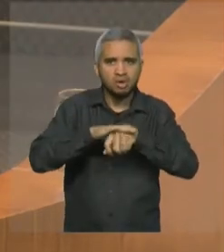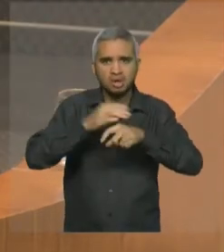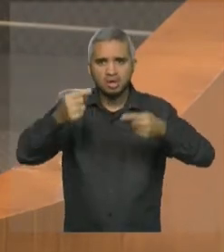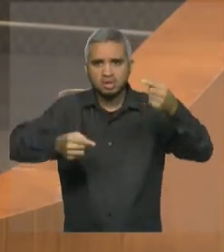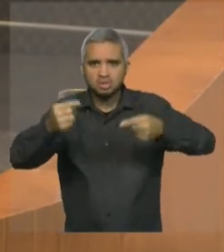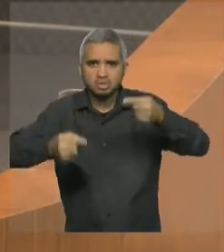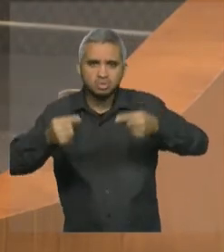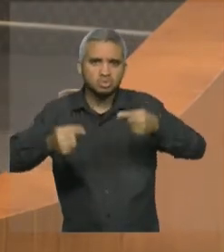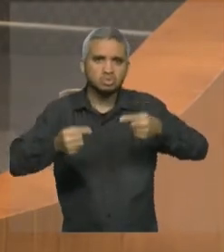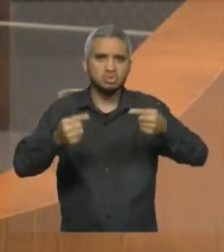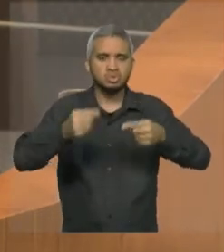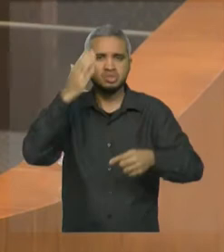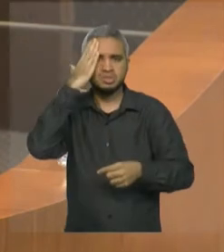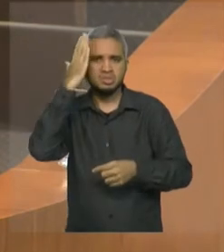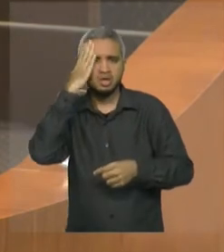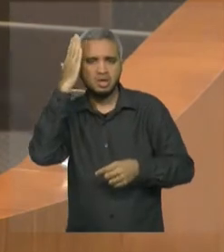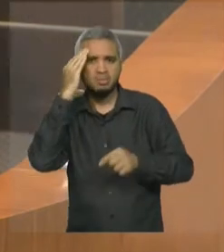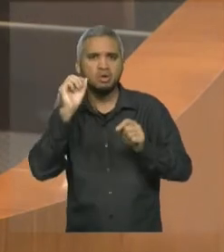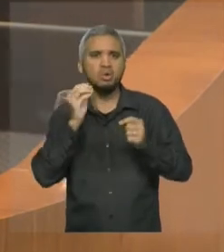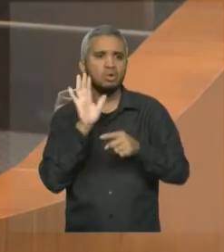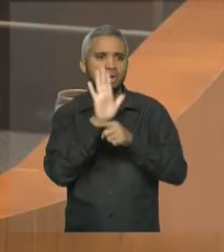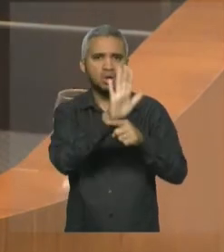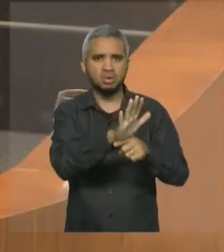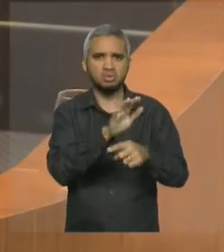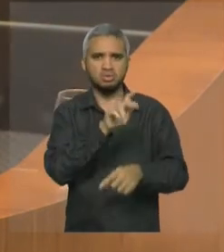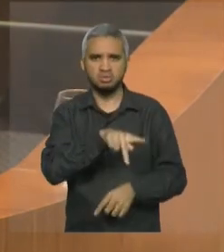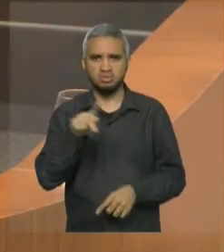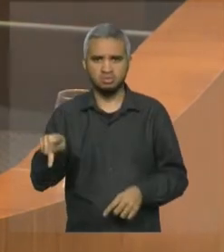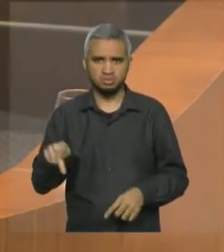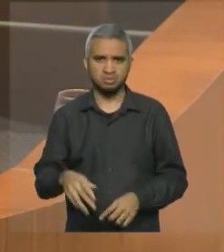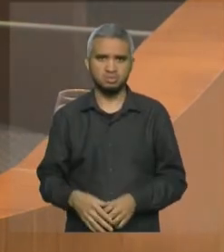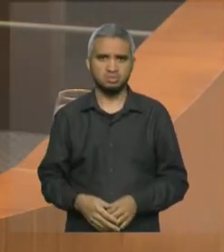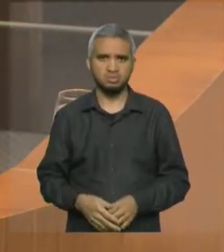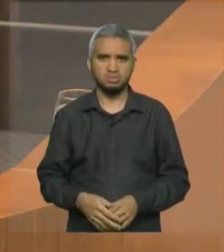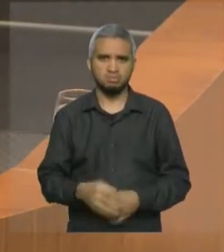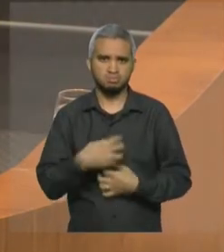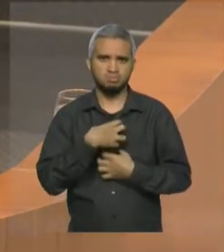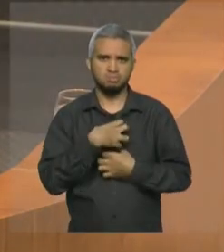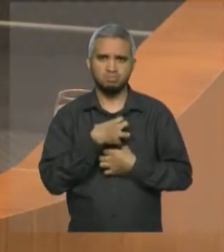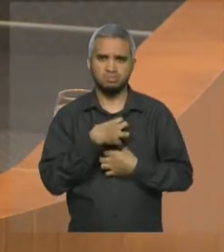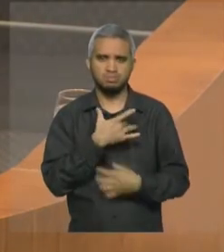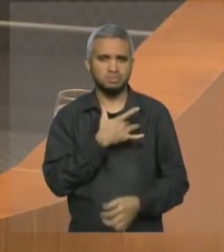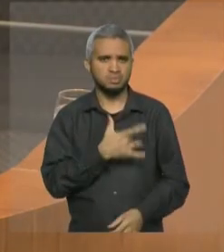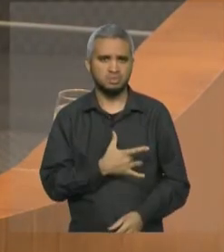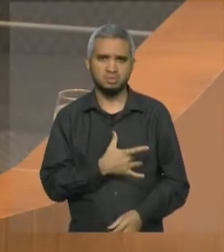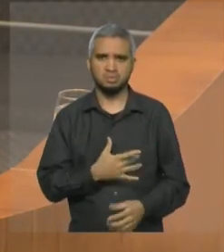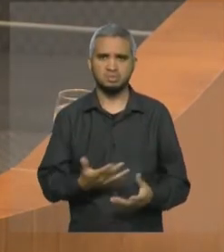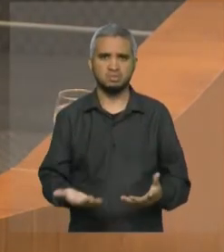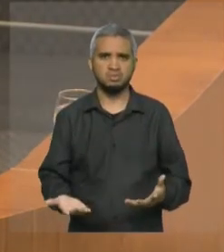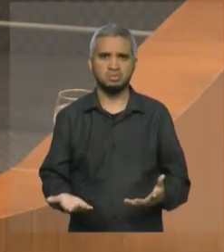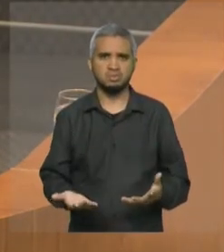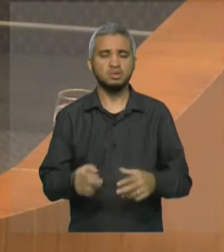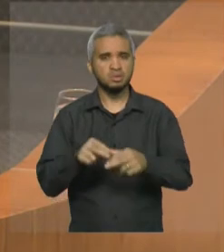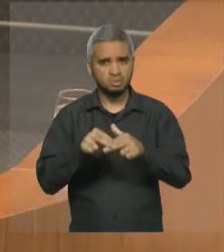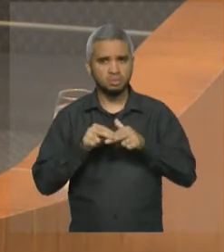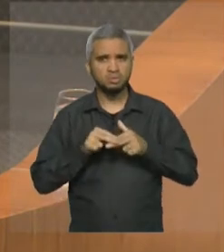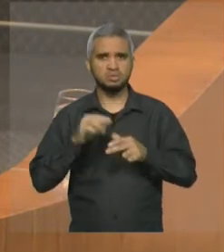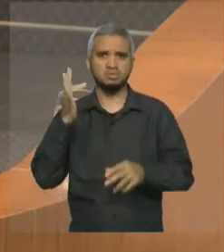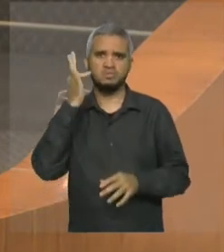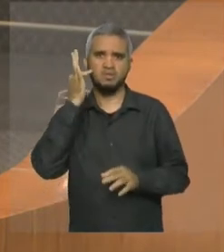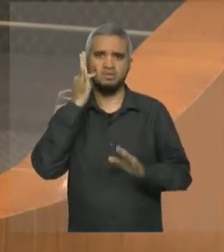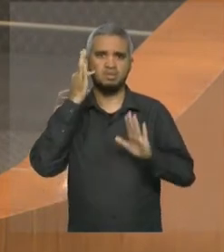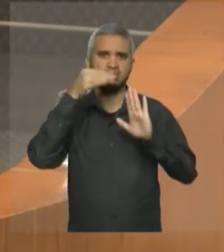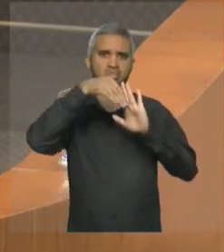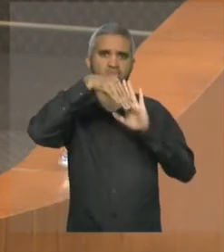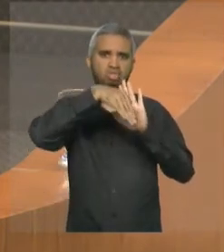relação a essa situação. Senhores, é lamentável o que nós estamos assistindo, e é por isso que ele caiu. Mas não se cala por